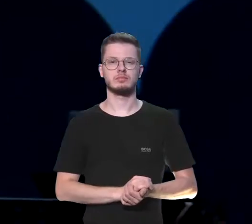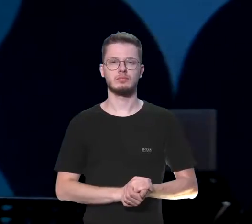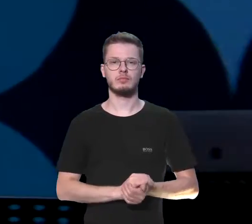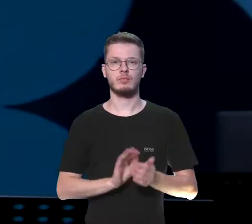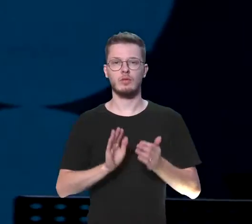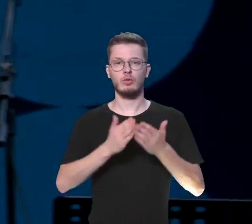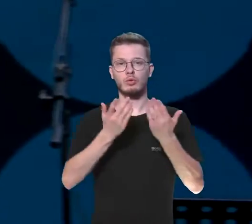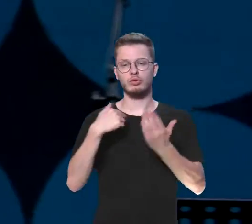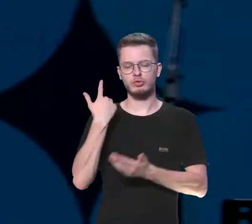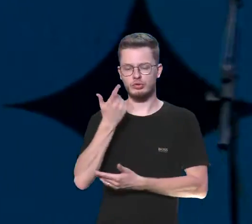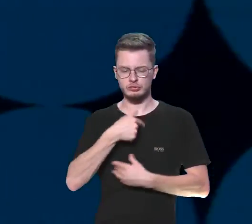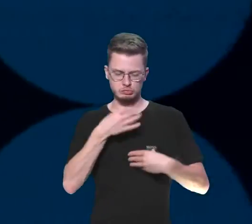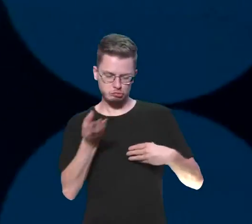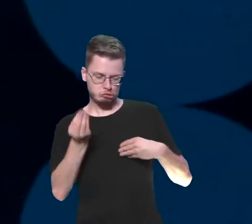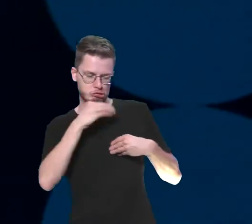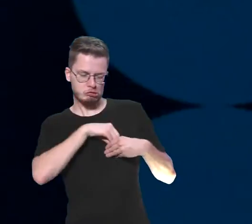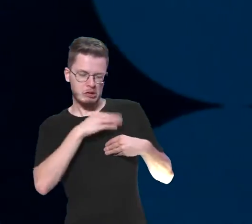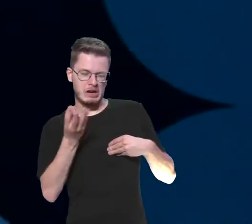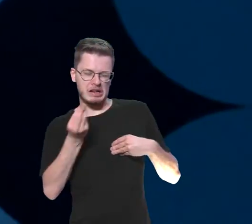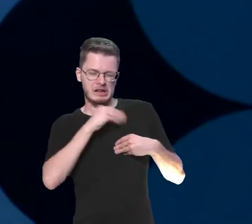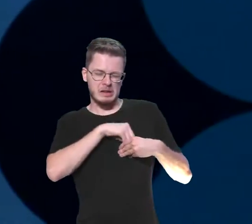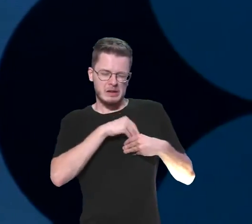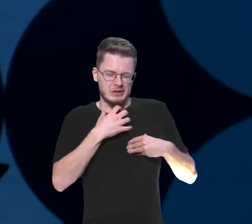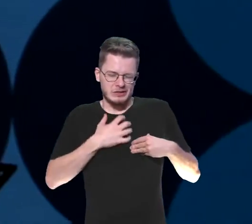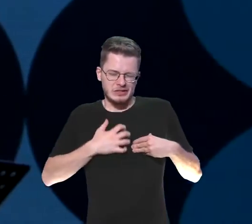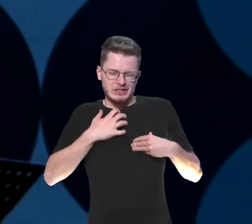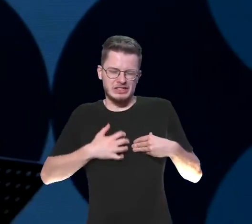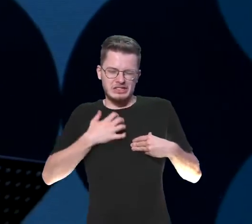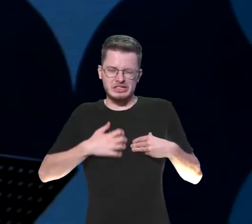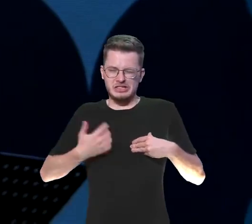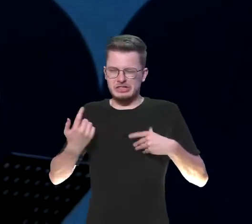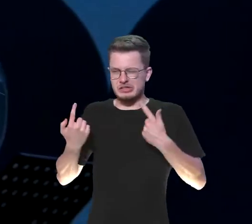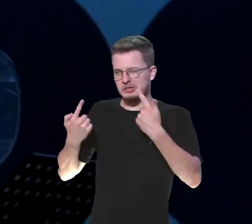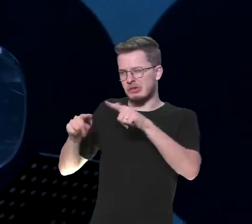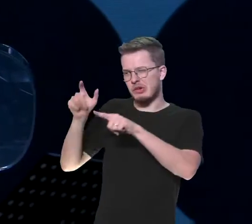nossos irmãos, nós somos